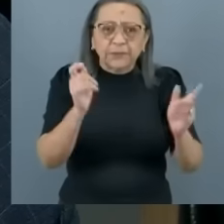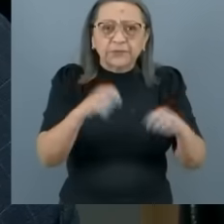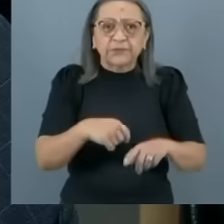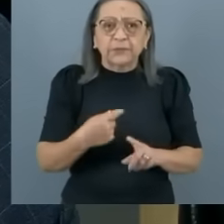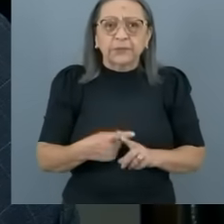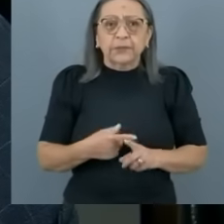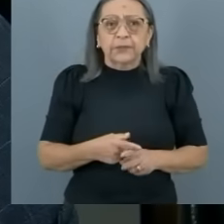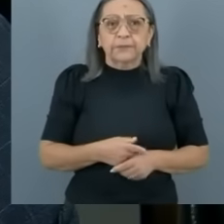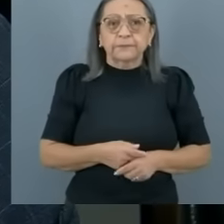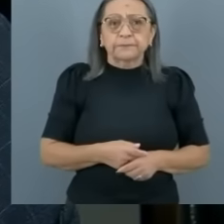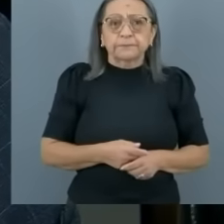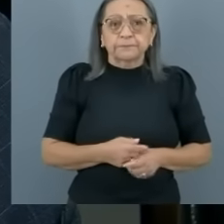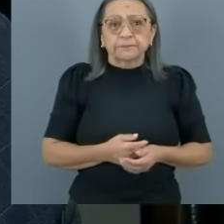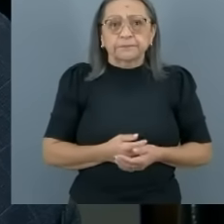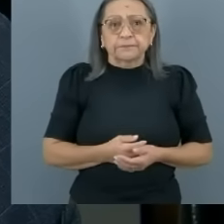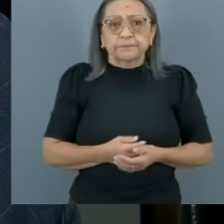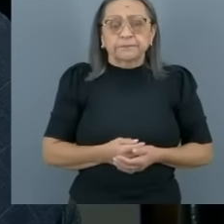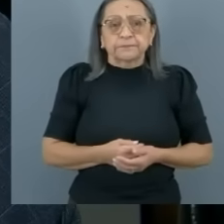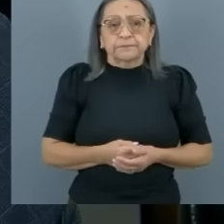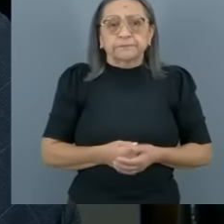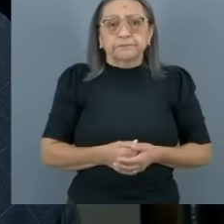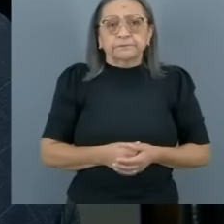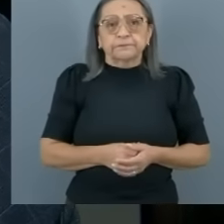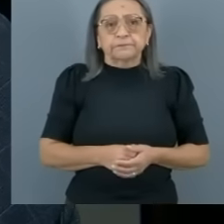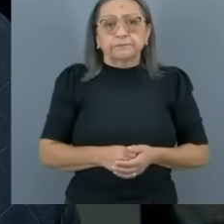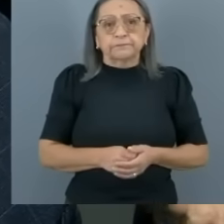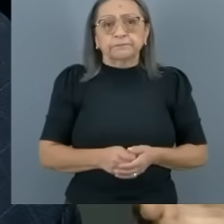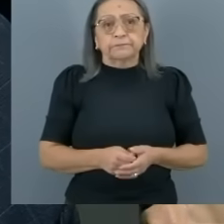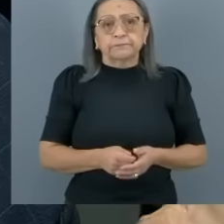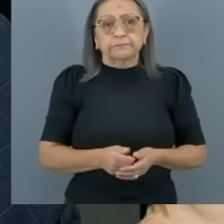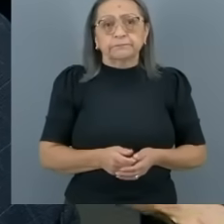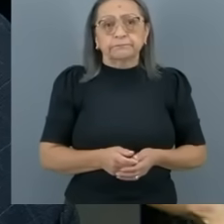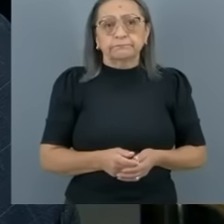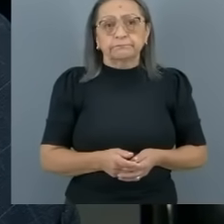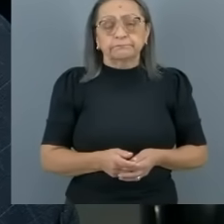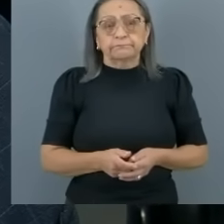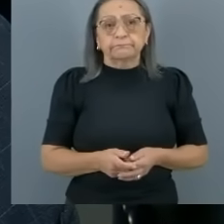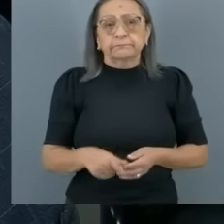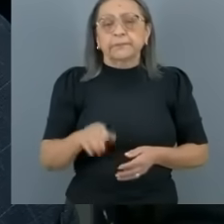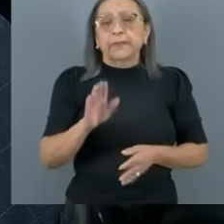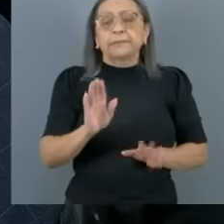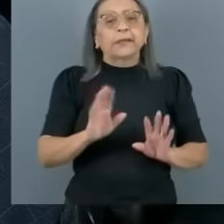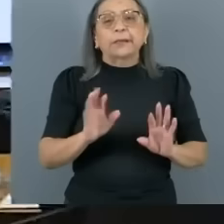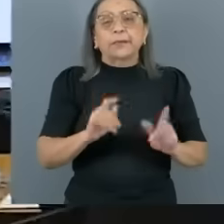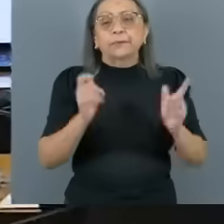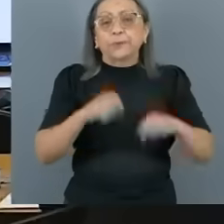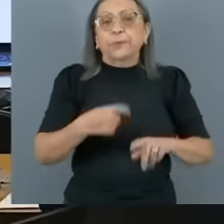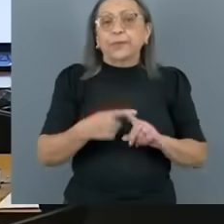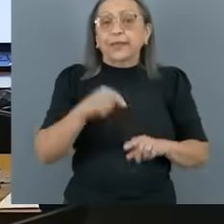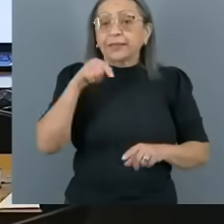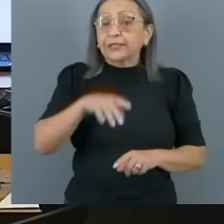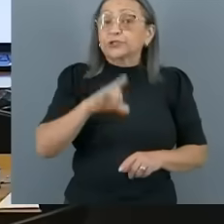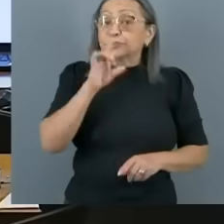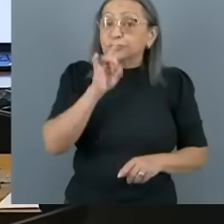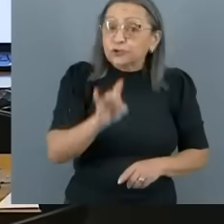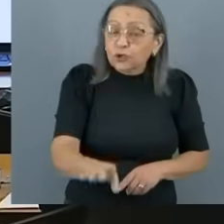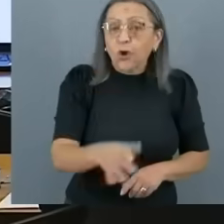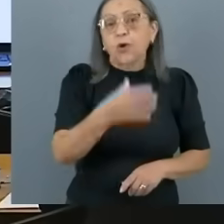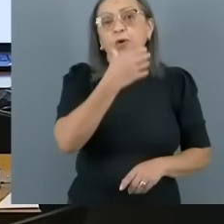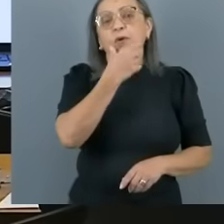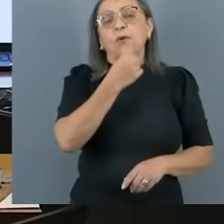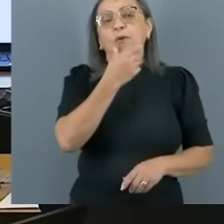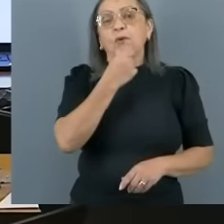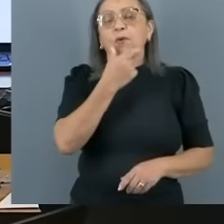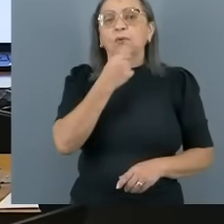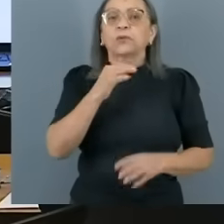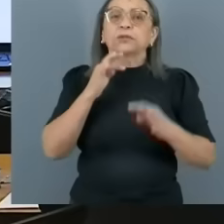ela tomar Não. uma decisão, que foi uma decisão Senador, que eu quero aqui homenagear, ela foi demitida. Pois não. ministro. Não é possível. Aqui somente o presidente pode falar ou